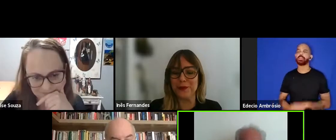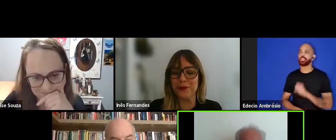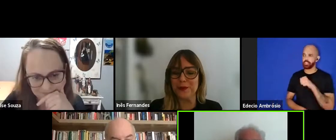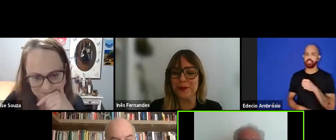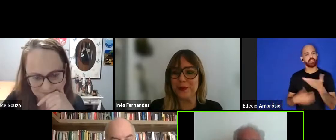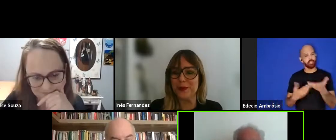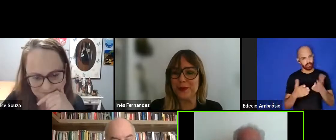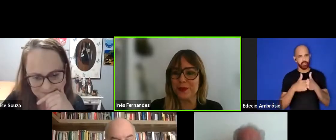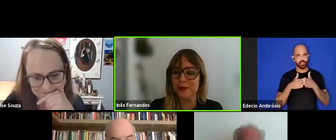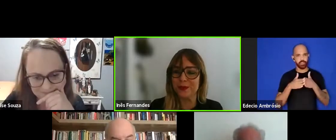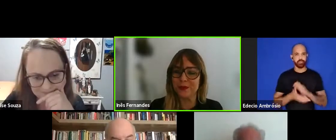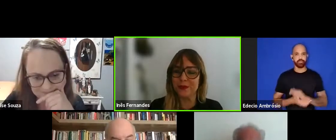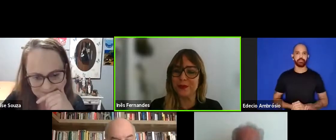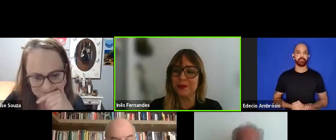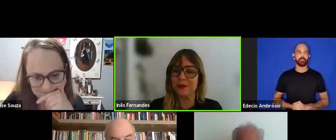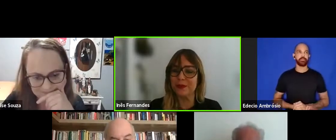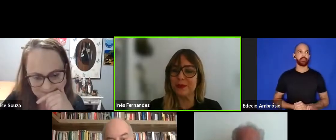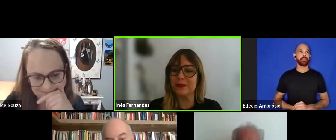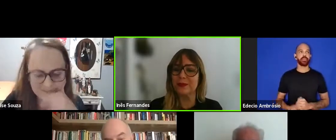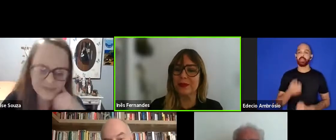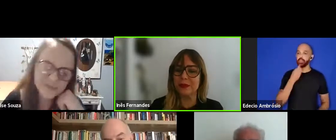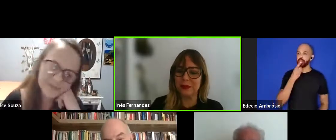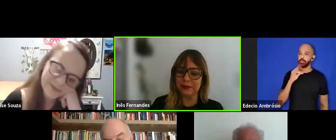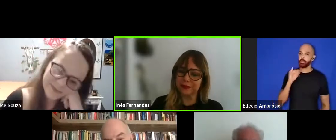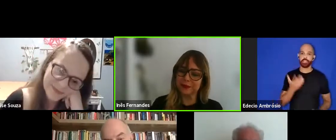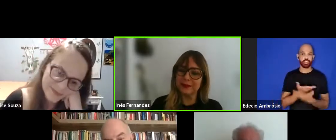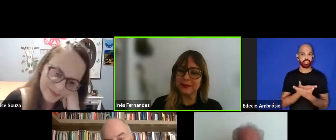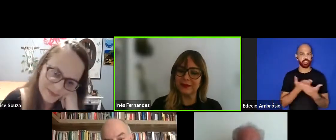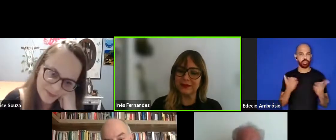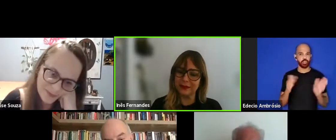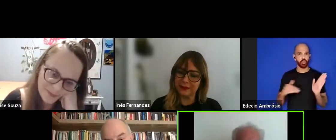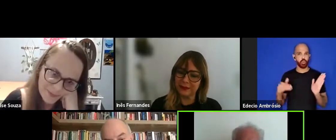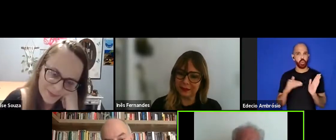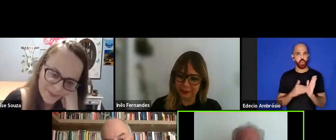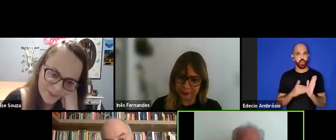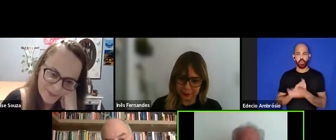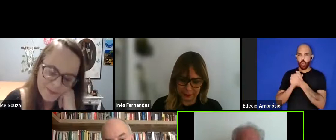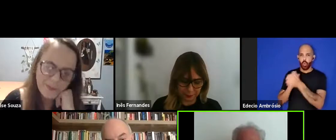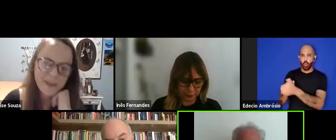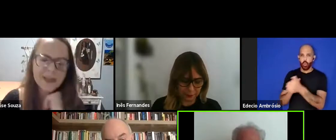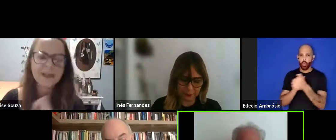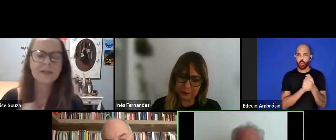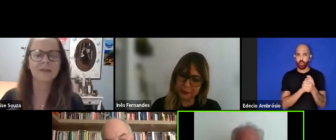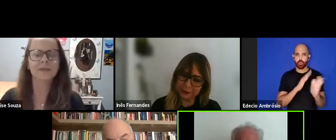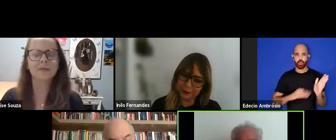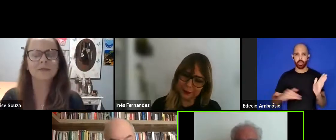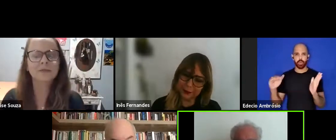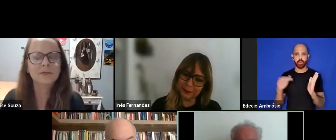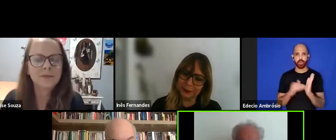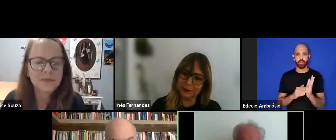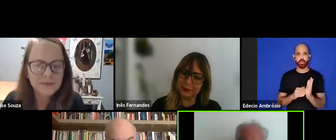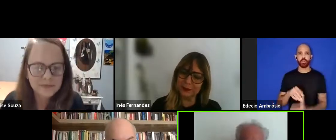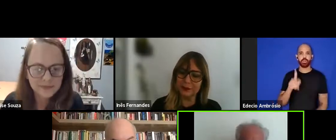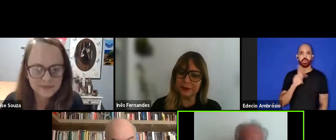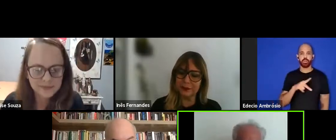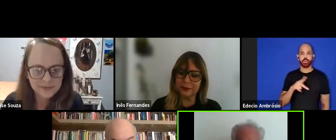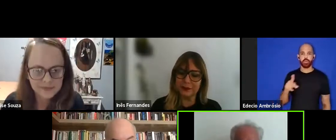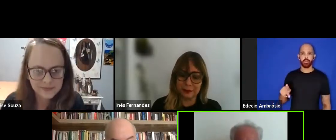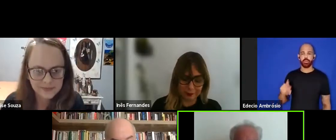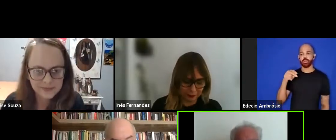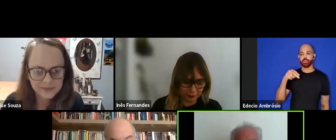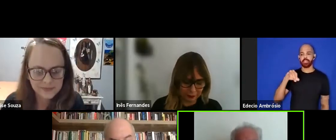favor. Bom dia a todos e todas. Gostaria de cumprimentar a todos, a professora Lise,